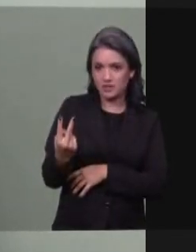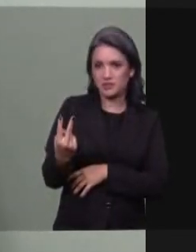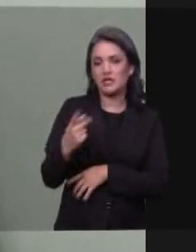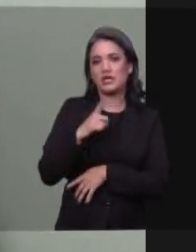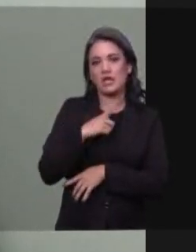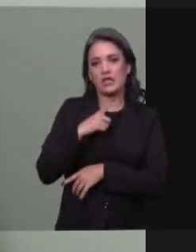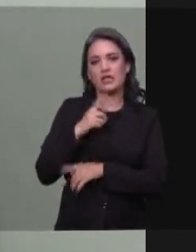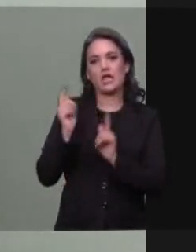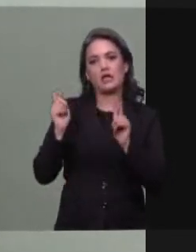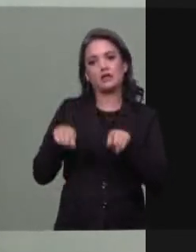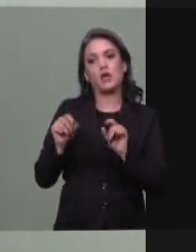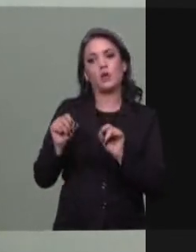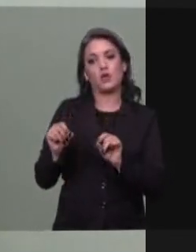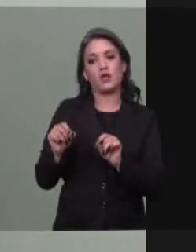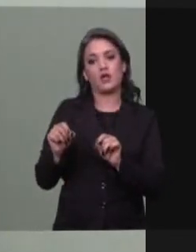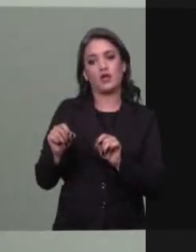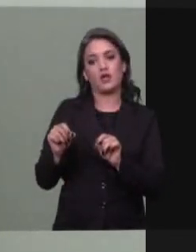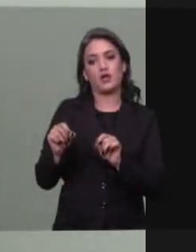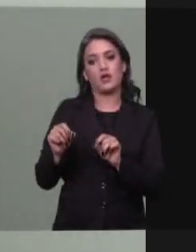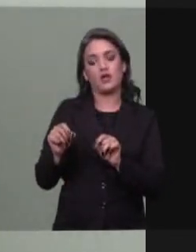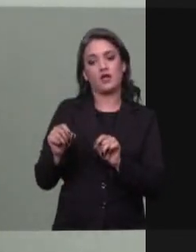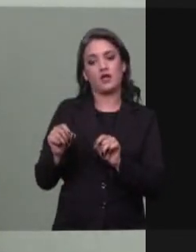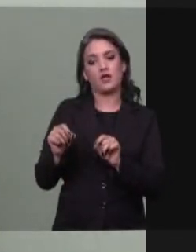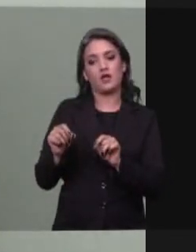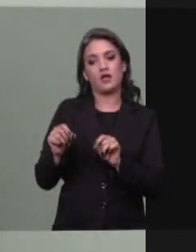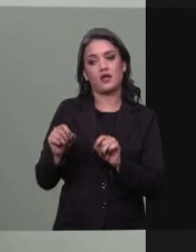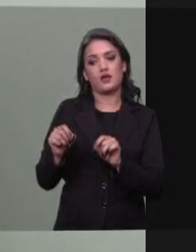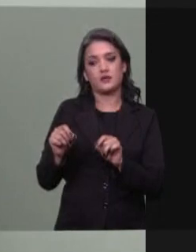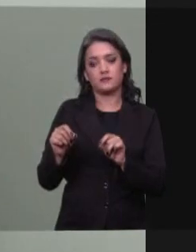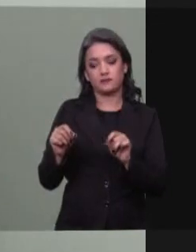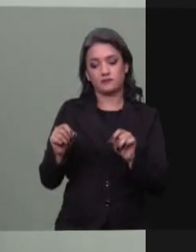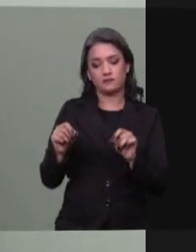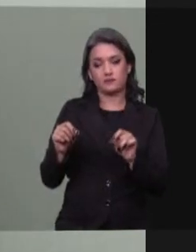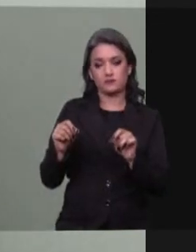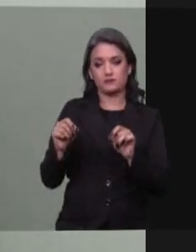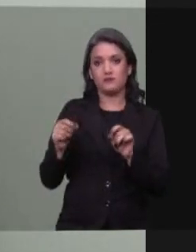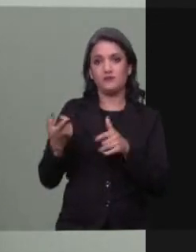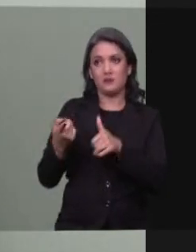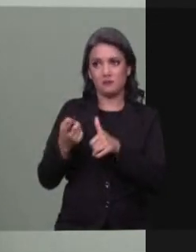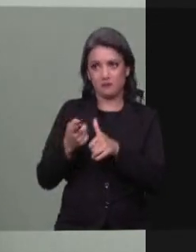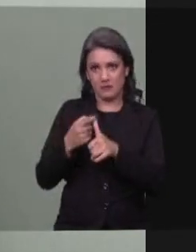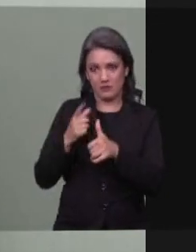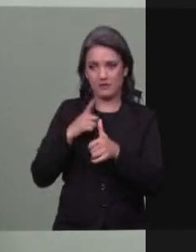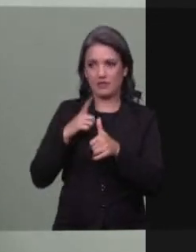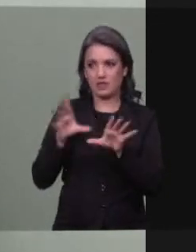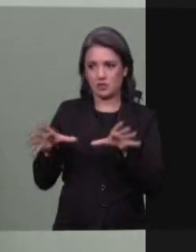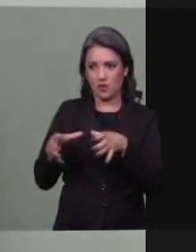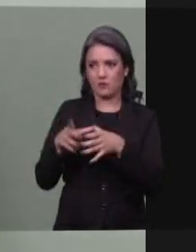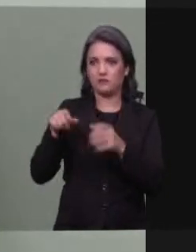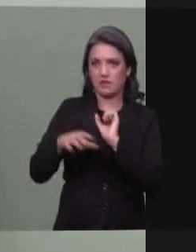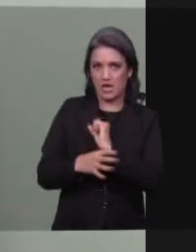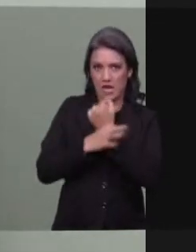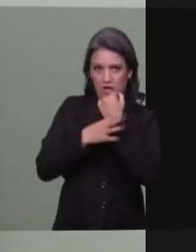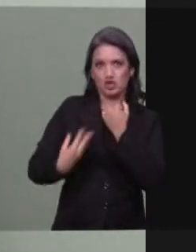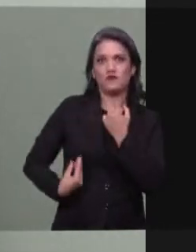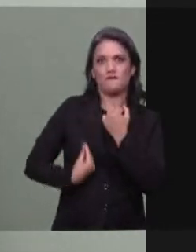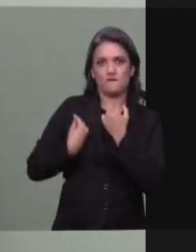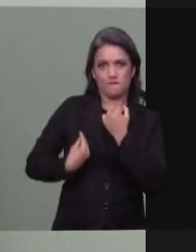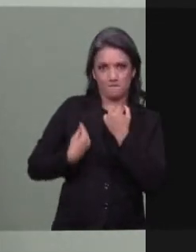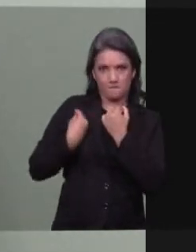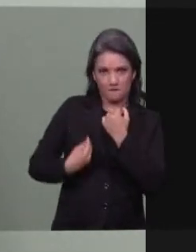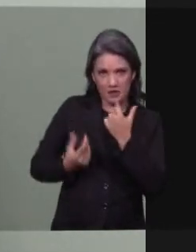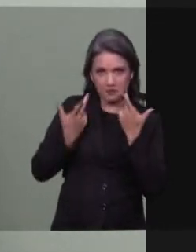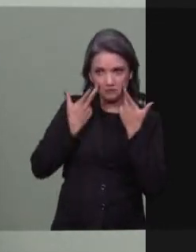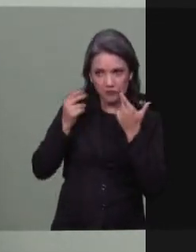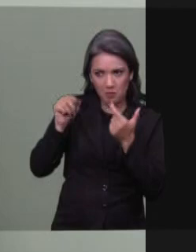concessão como uma forma de, primeiro, de garantir a essas comunidades as condições de vida, as condições